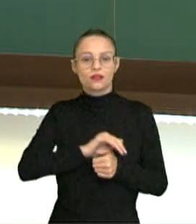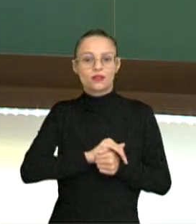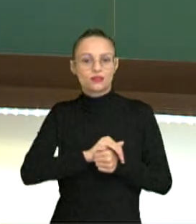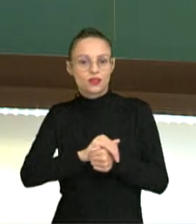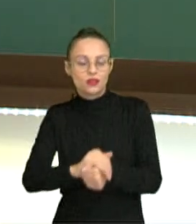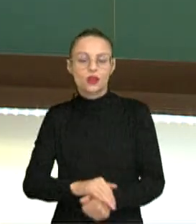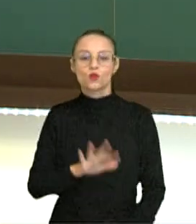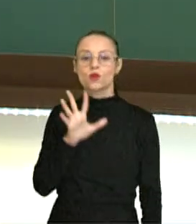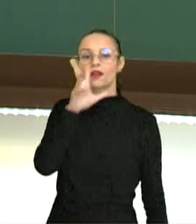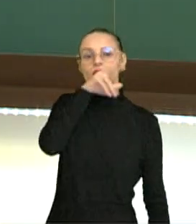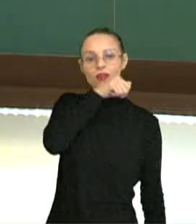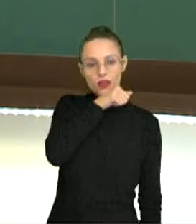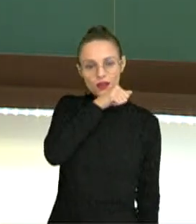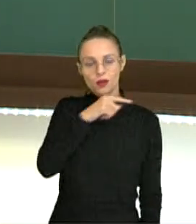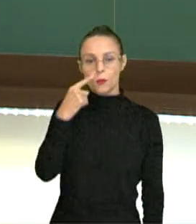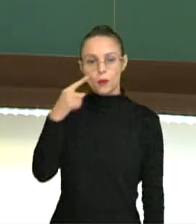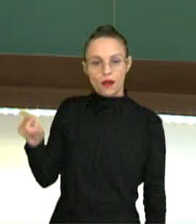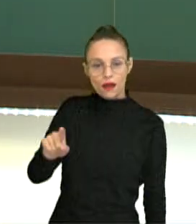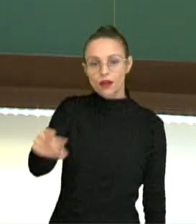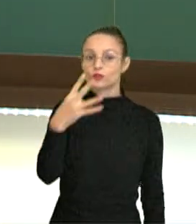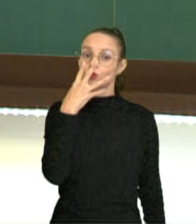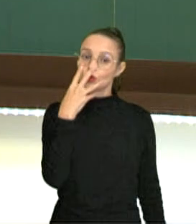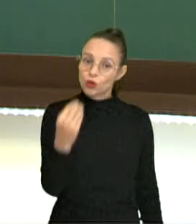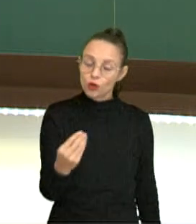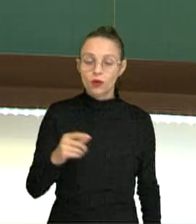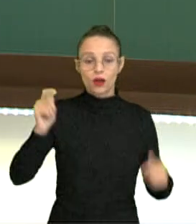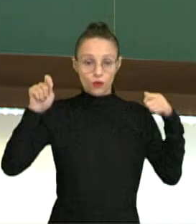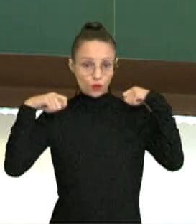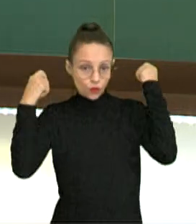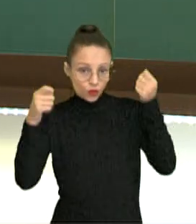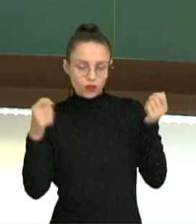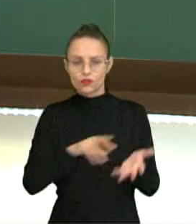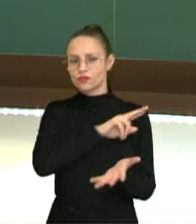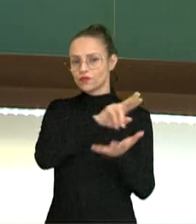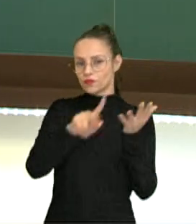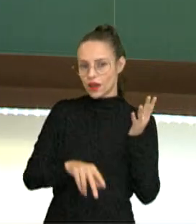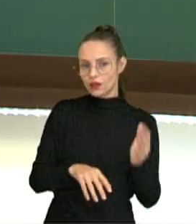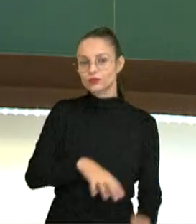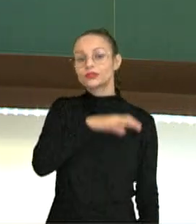o rato, o lobo, o cordeiro, vários, né?